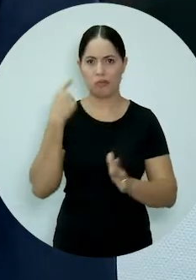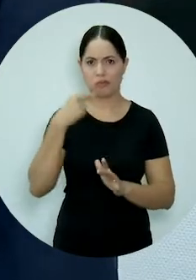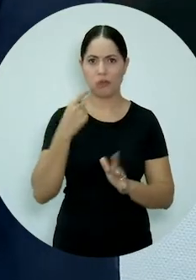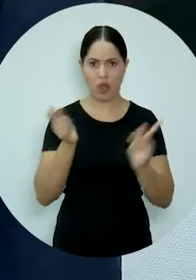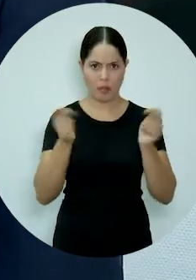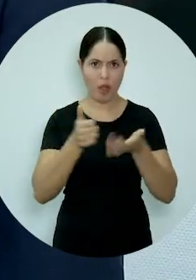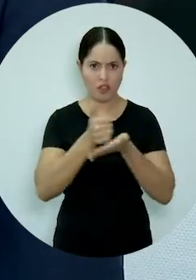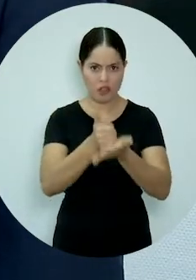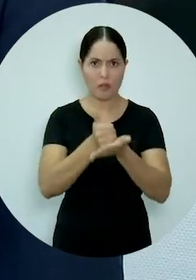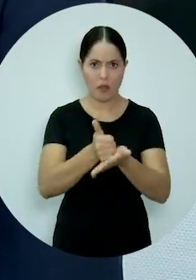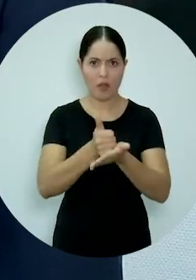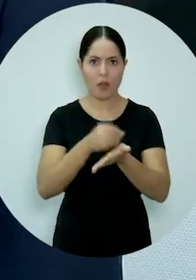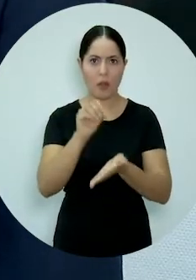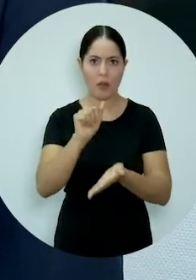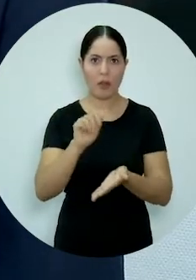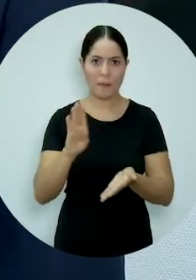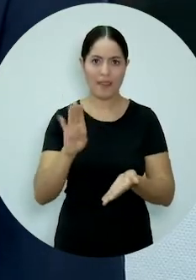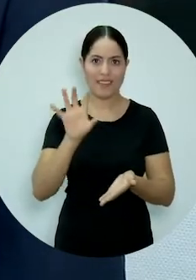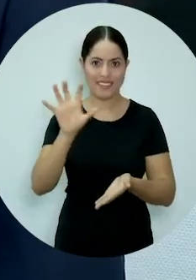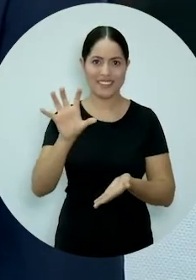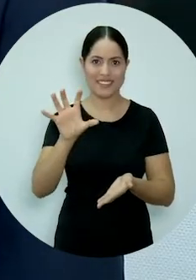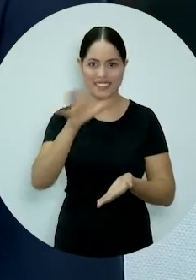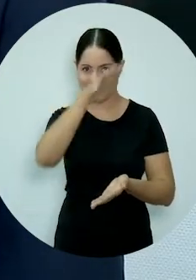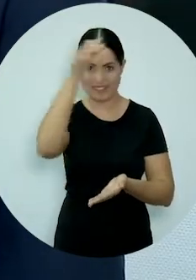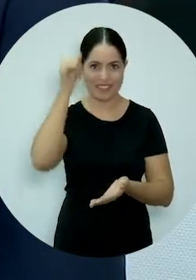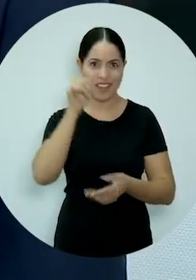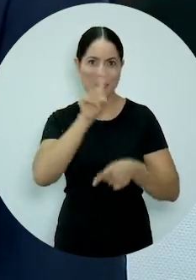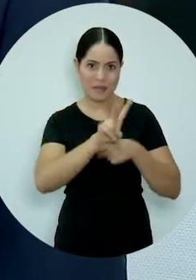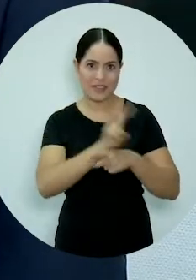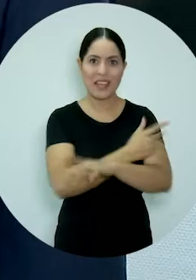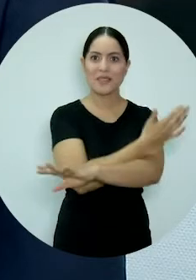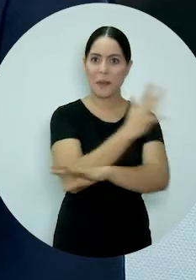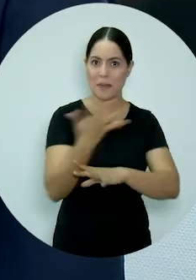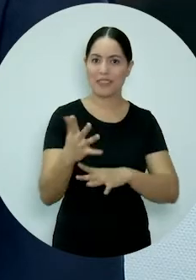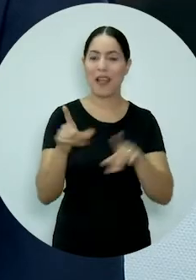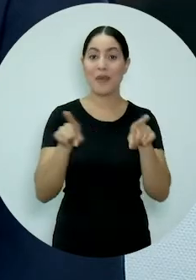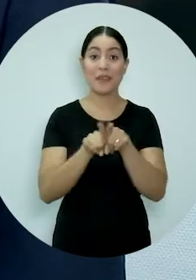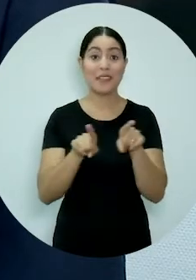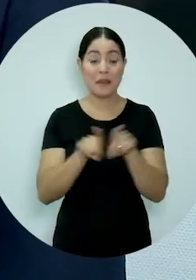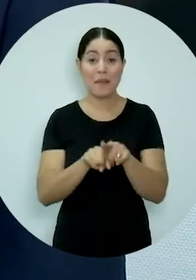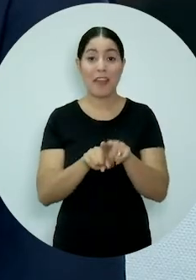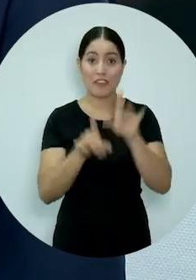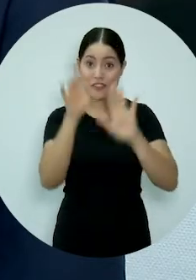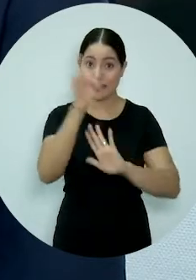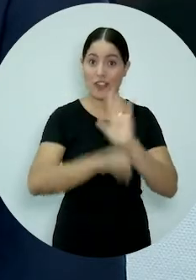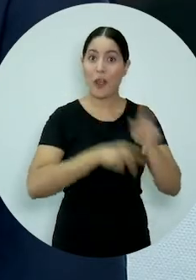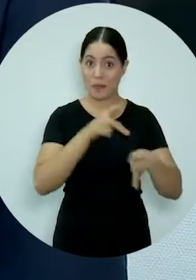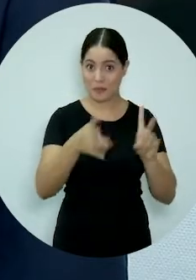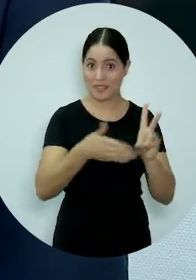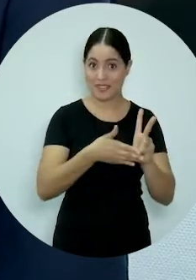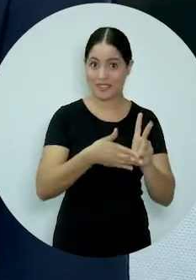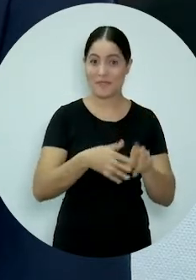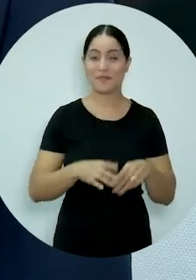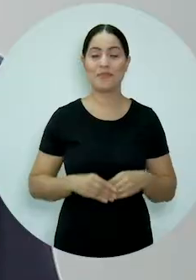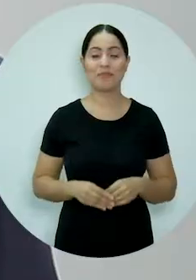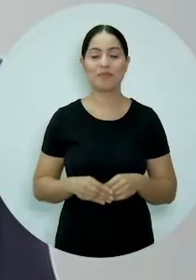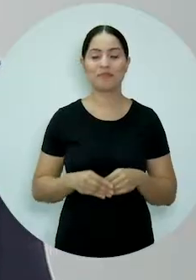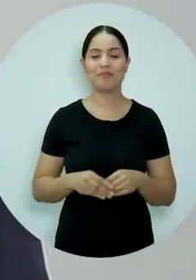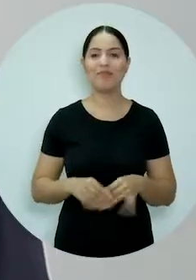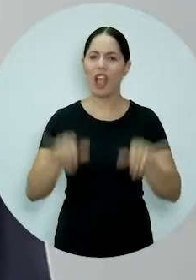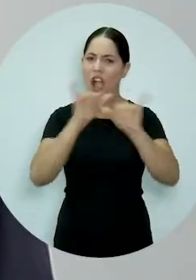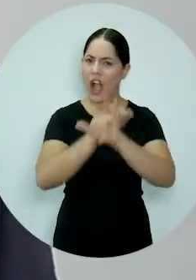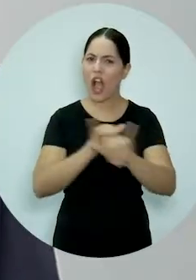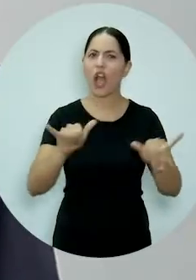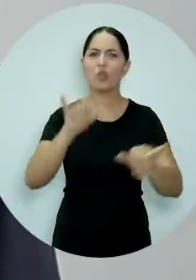brasileira, pode contar com o apoio da OAB Amazonas quando se fala de preservação ambiental e também direito dos povos indígenas. Quero